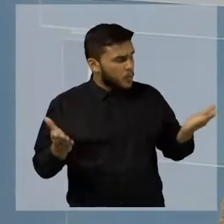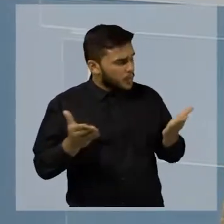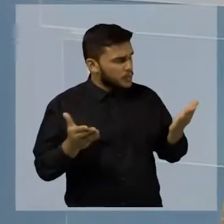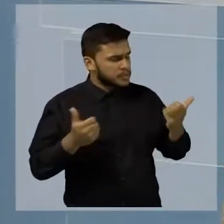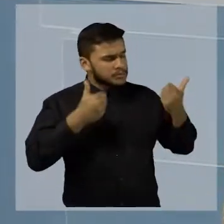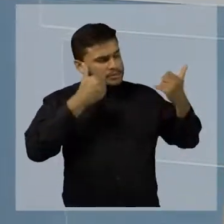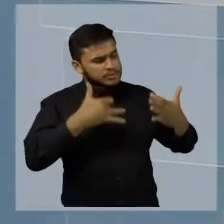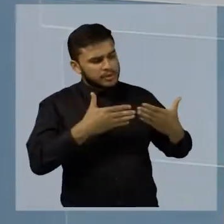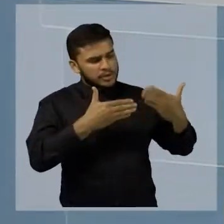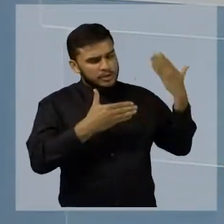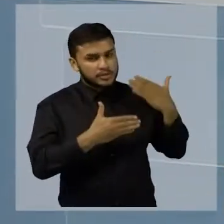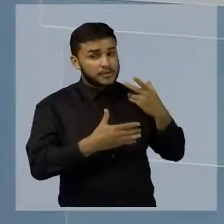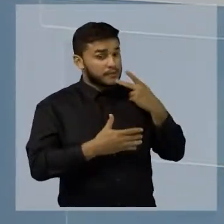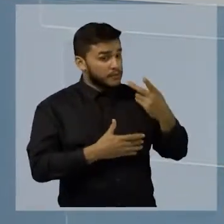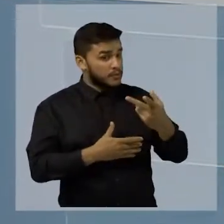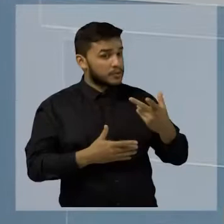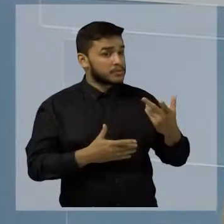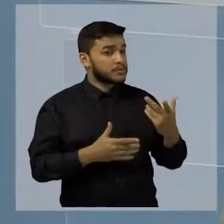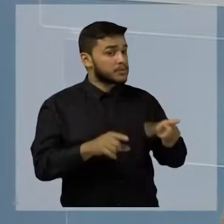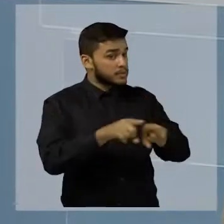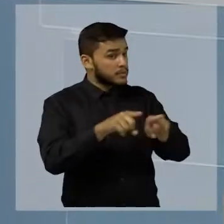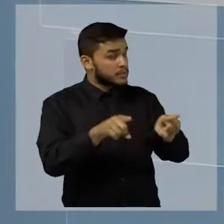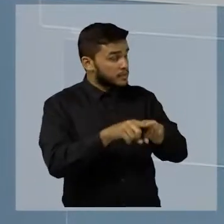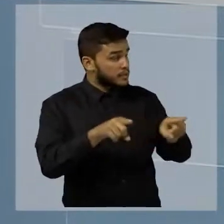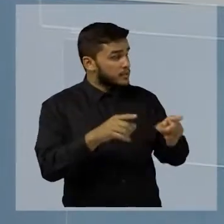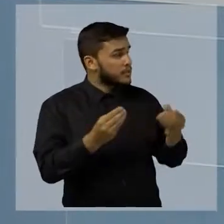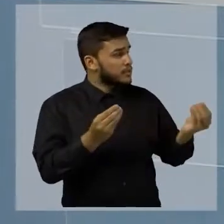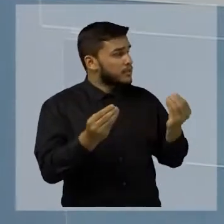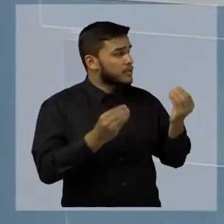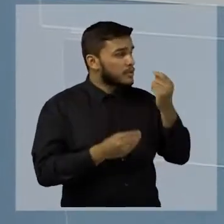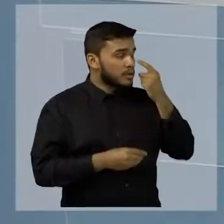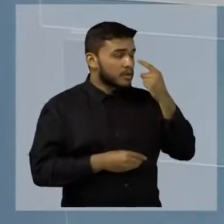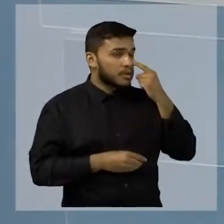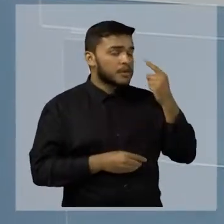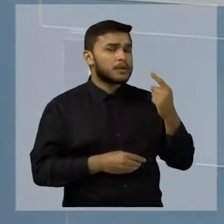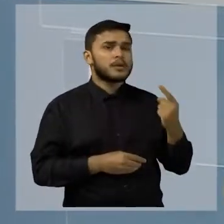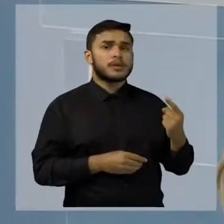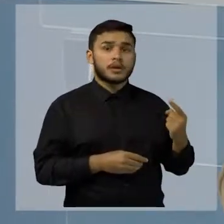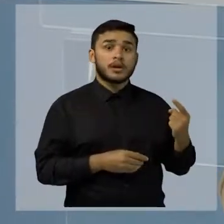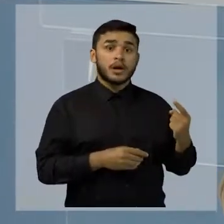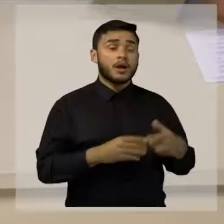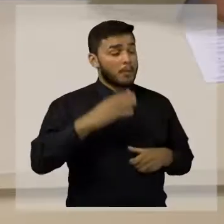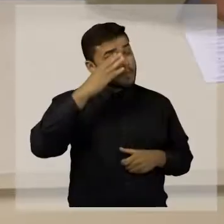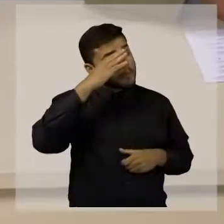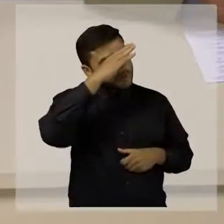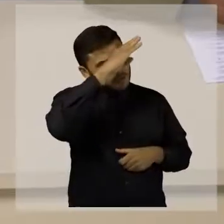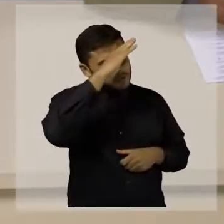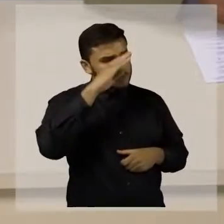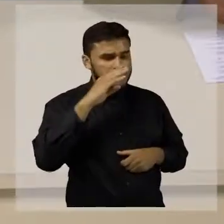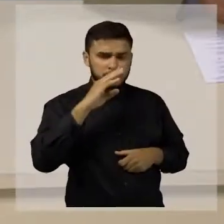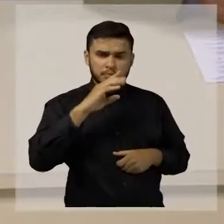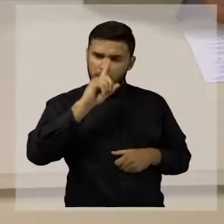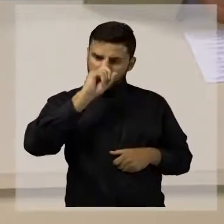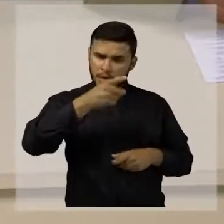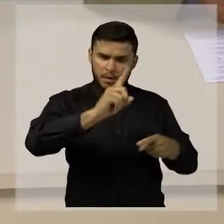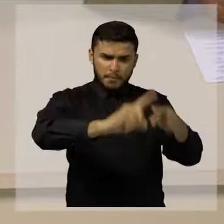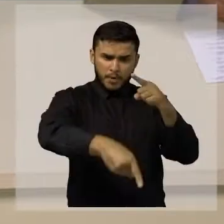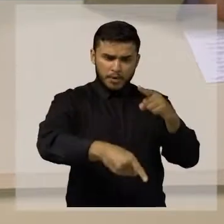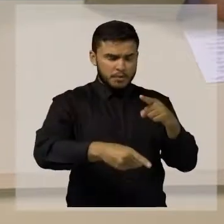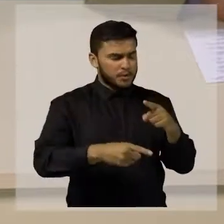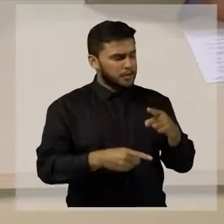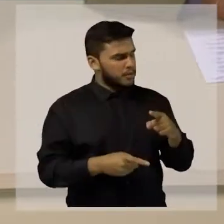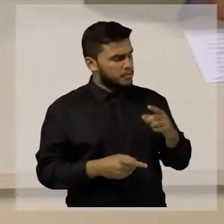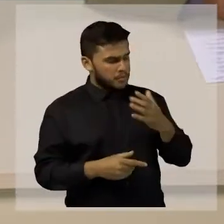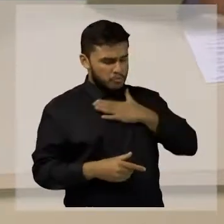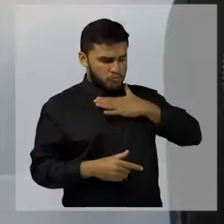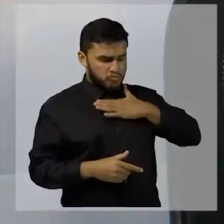reforçou, como também neste aspecto, né, até que ponto o presidente pessoalmente faz a intervenção, né, e